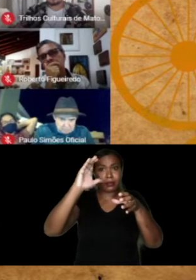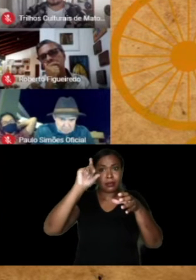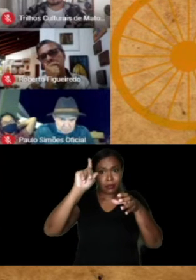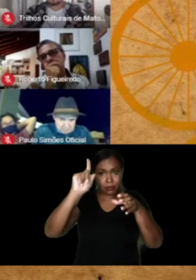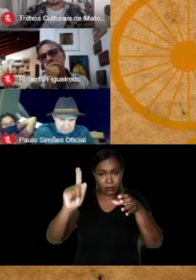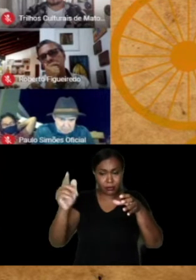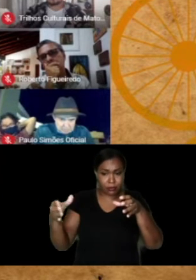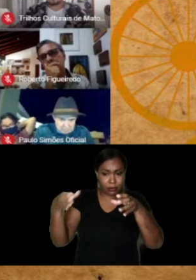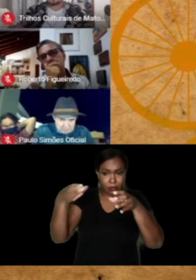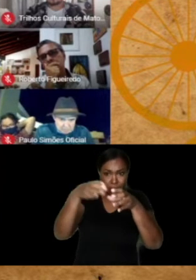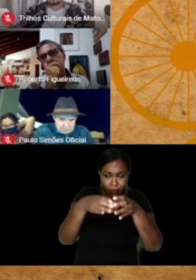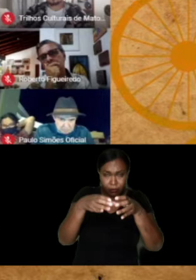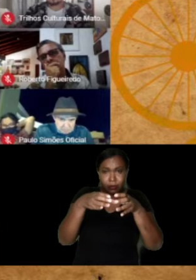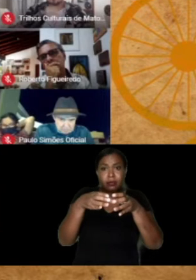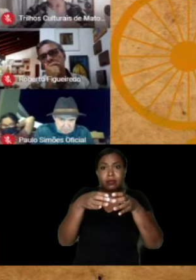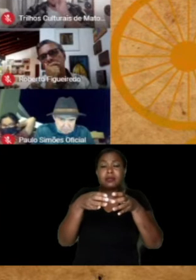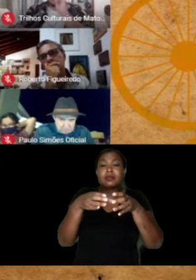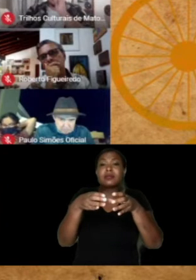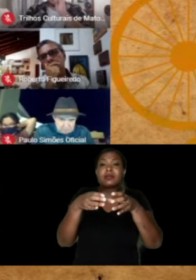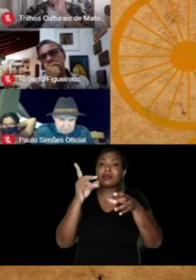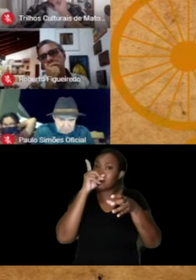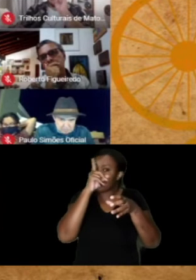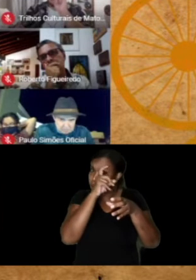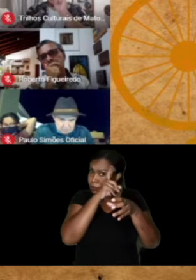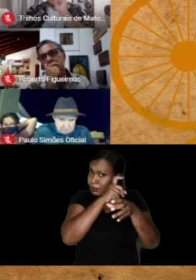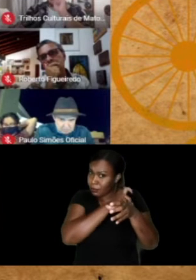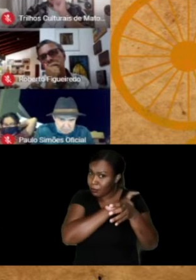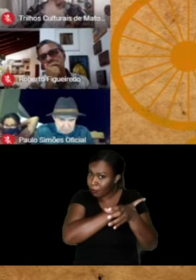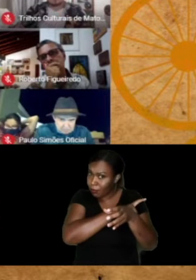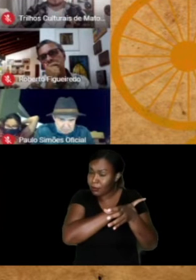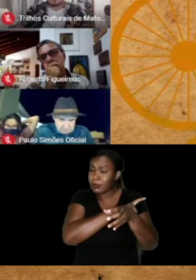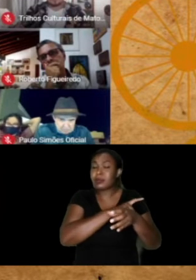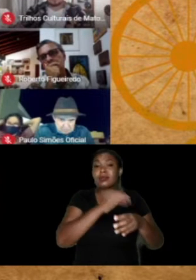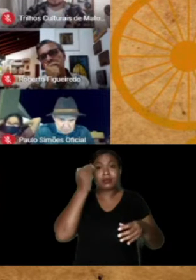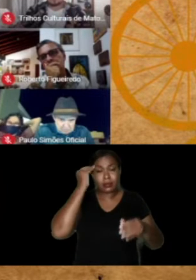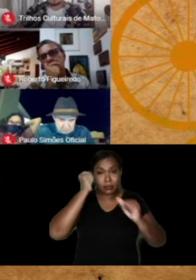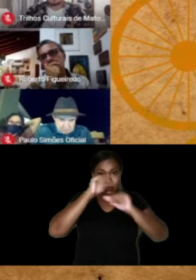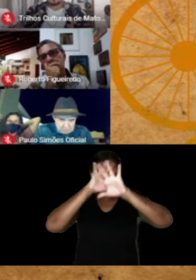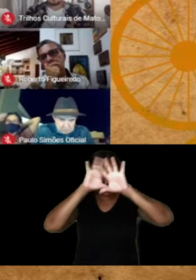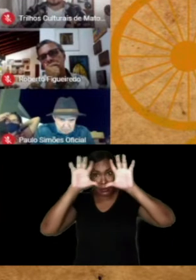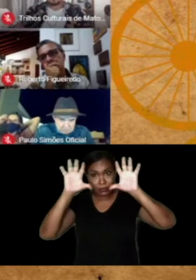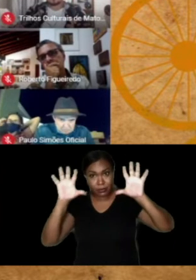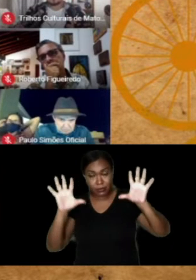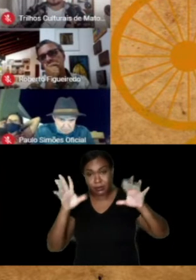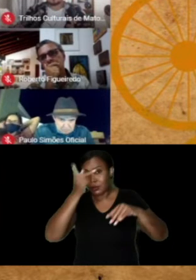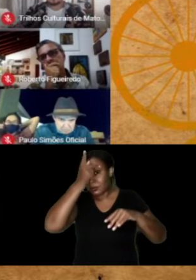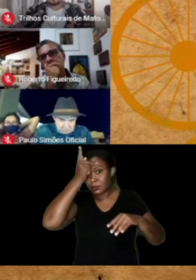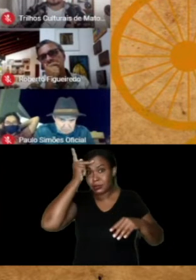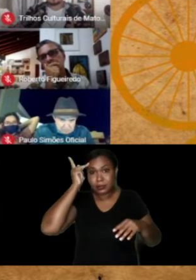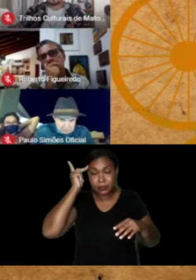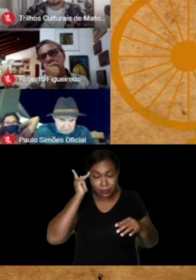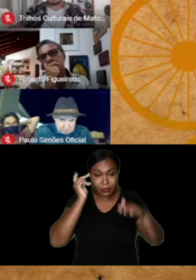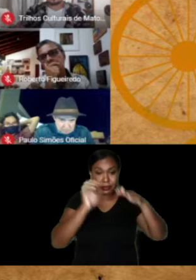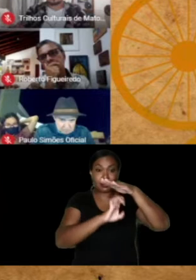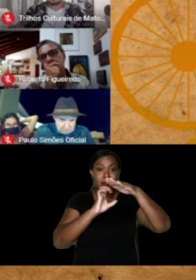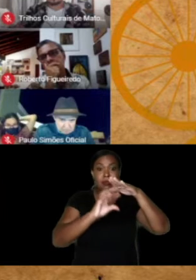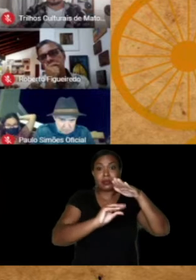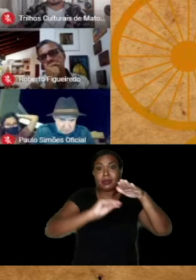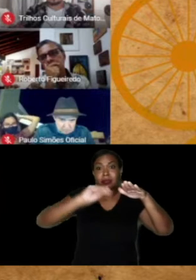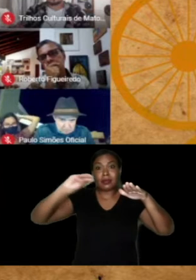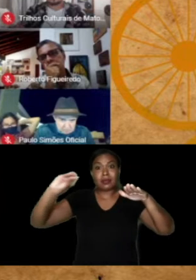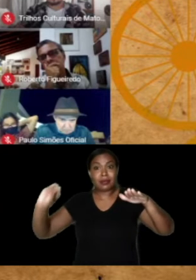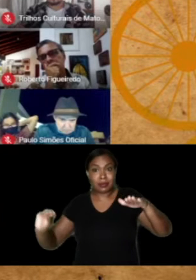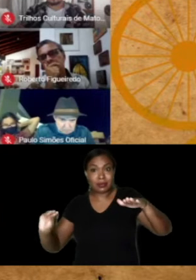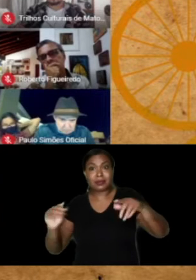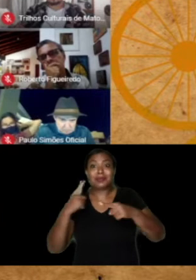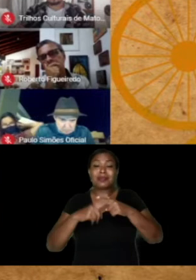grande dificuldade? Foi fazer com que essas pessoas saíssem de dentro da empresa, porque a empresa não sai de